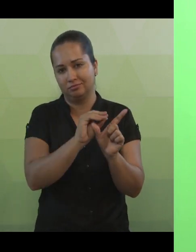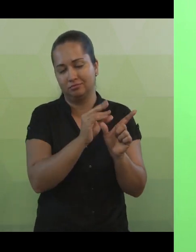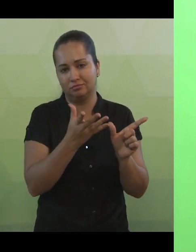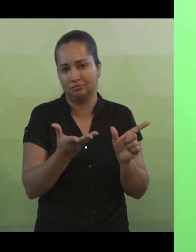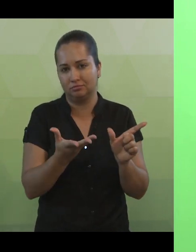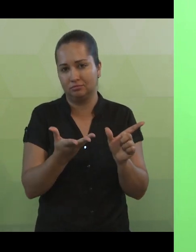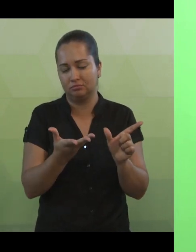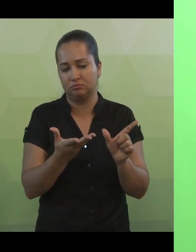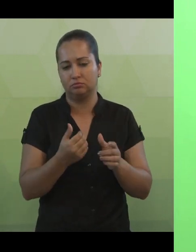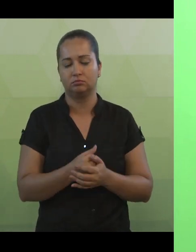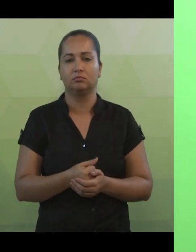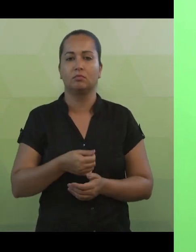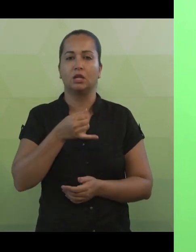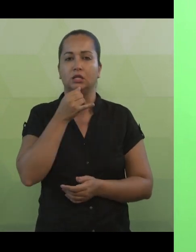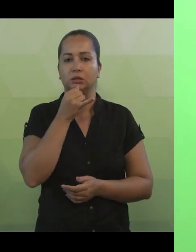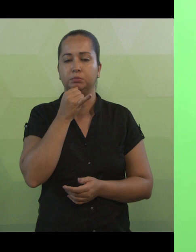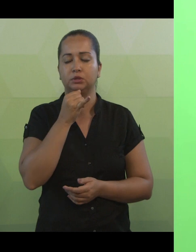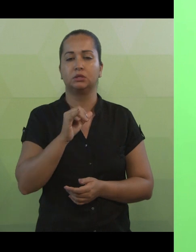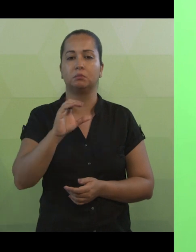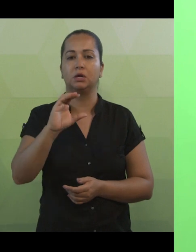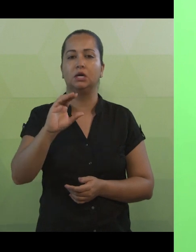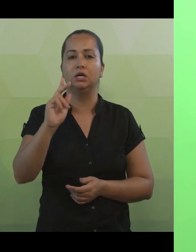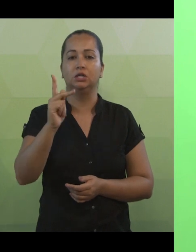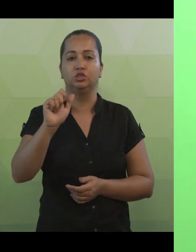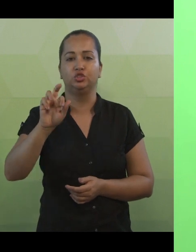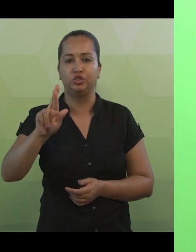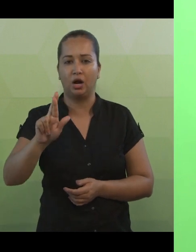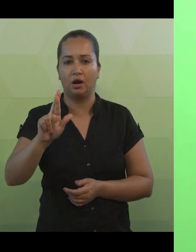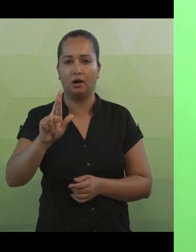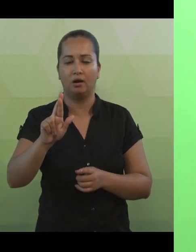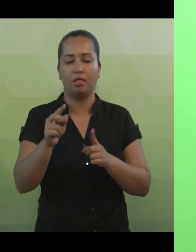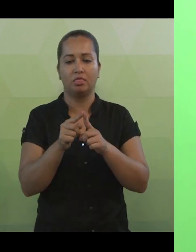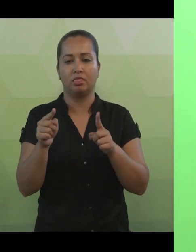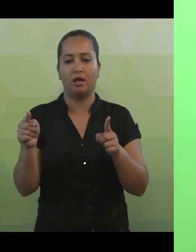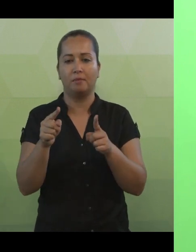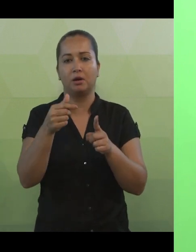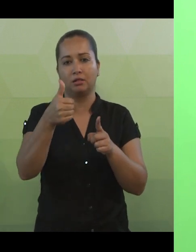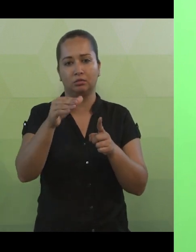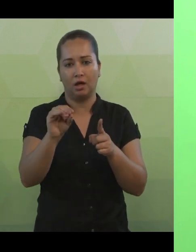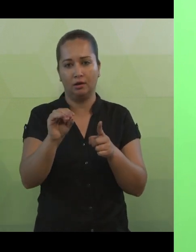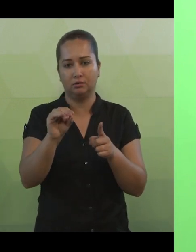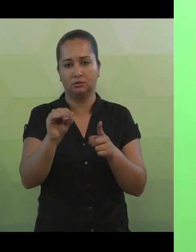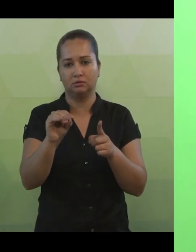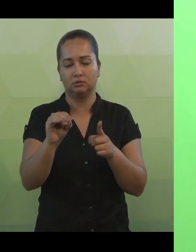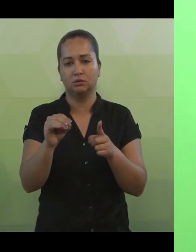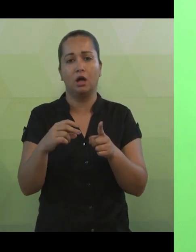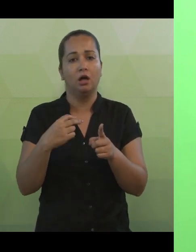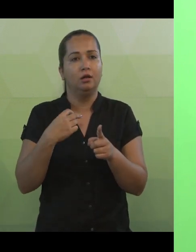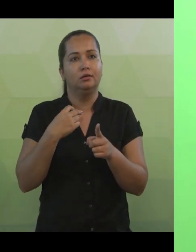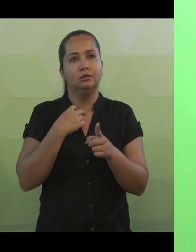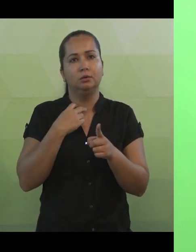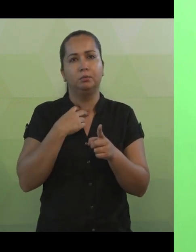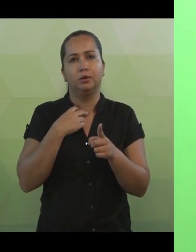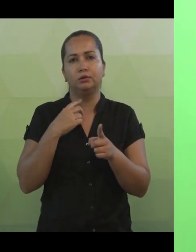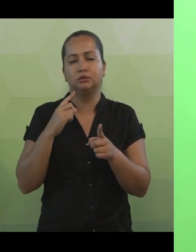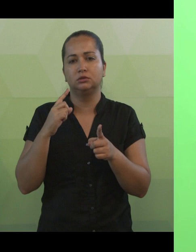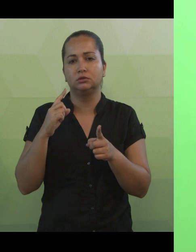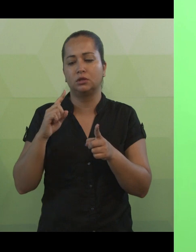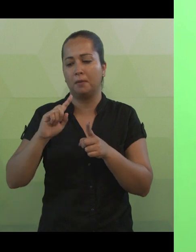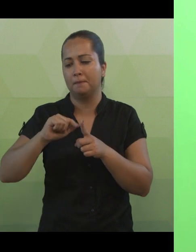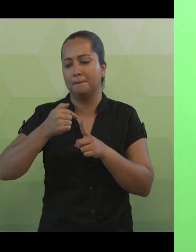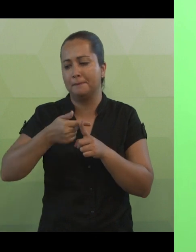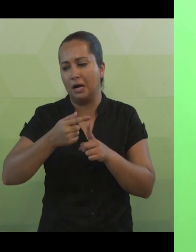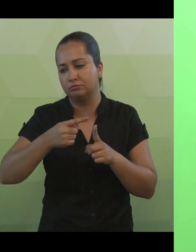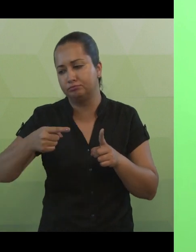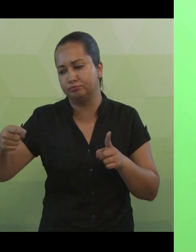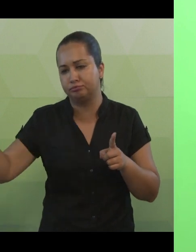Um atributo definido, por exemplo, como char, tamanho 10, ele não pode armazenar uma sequência de caracteres com mais de 10